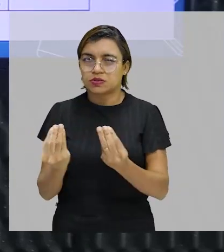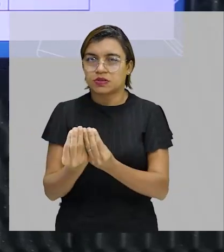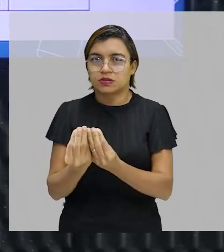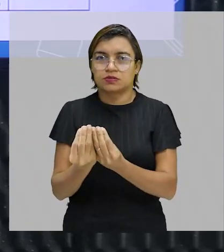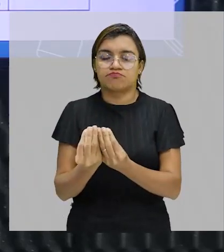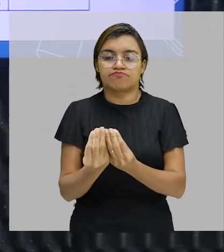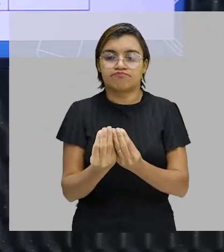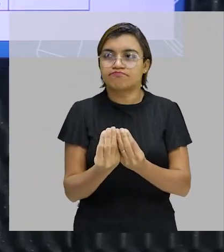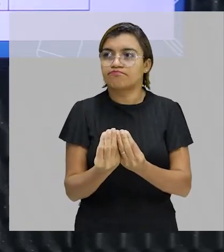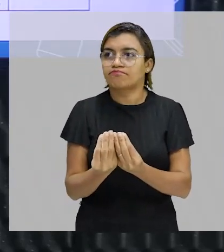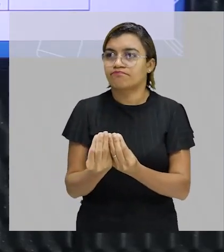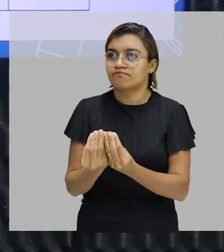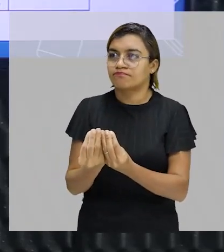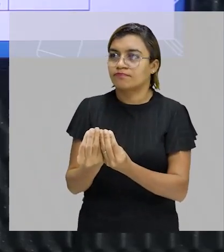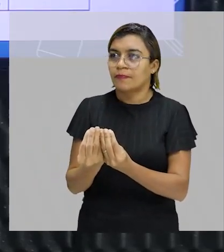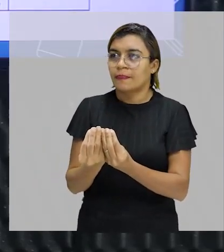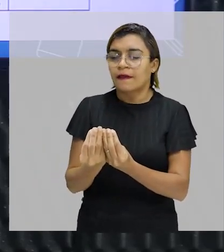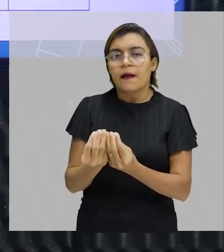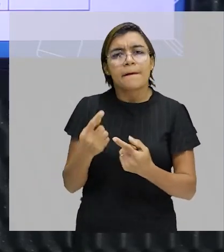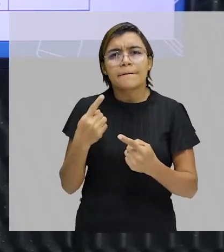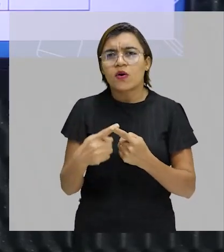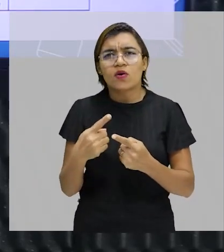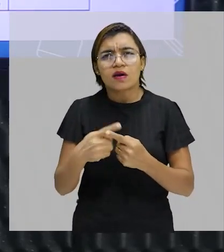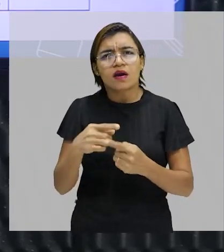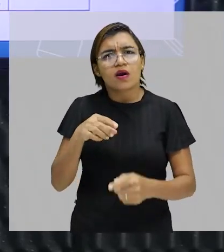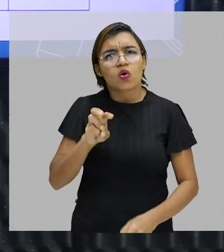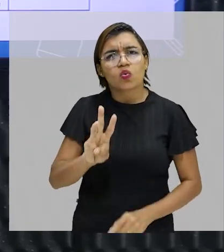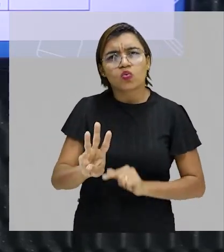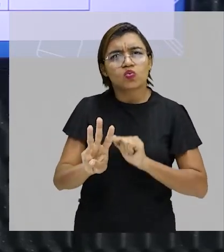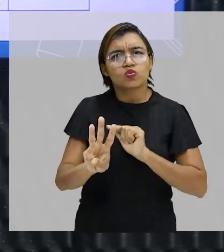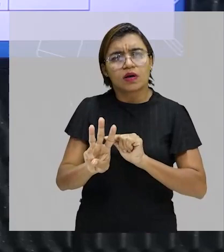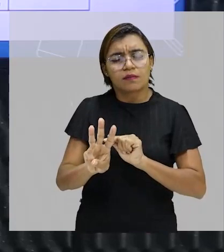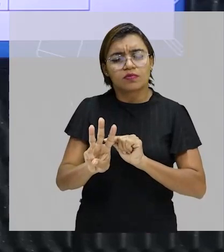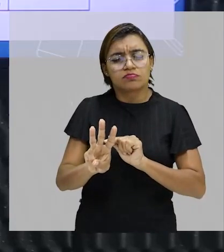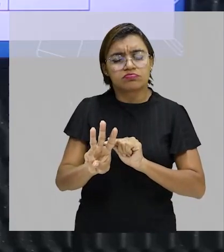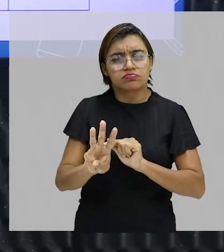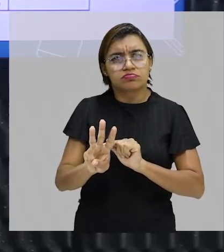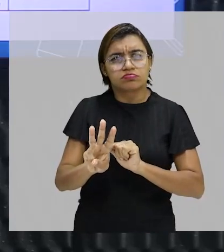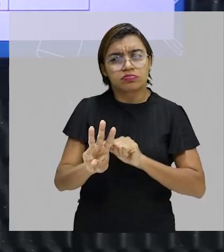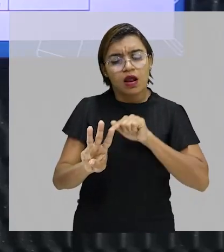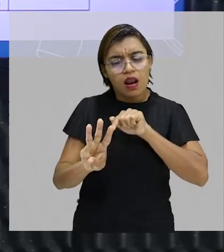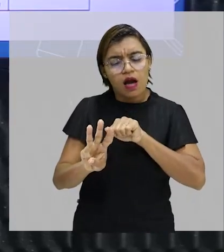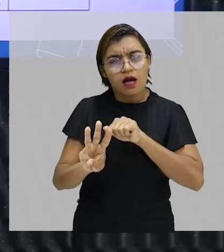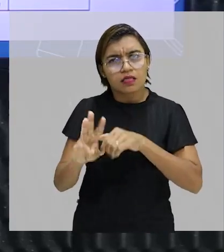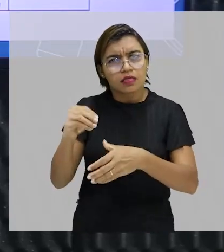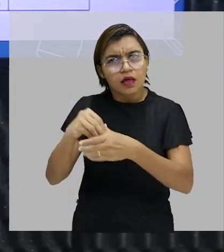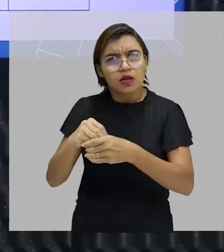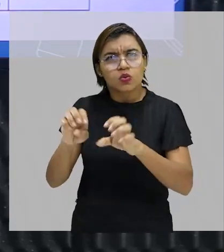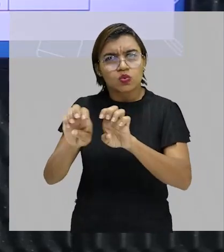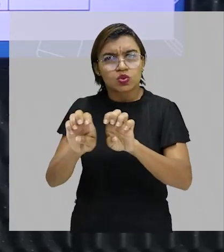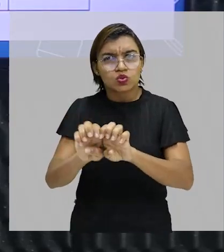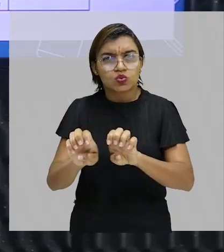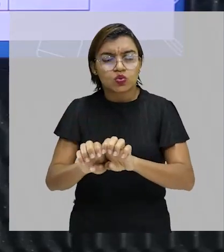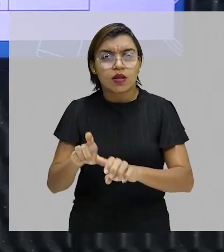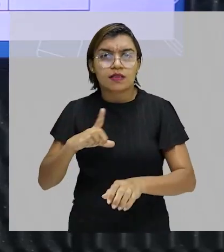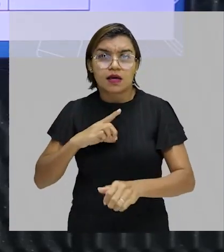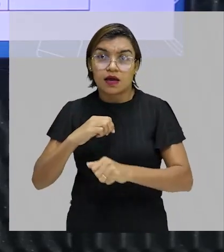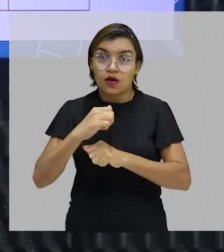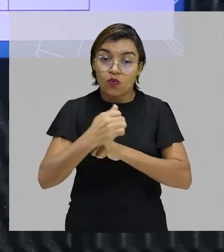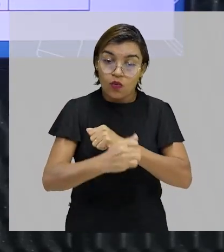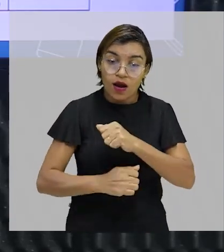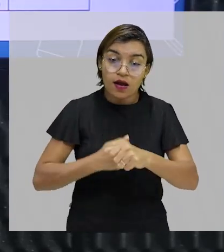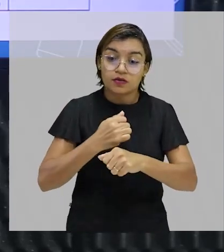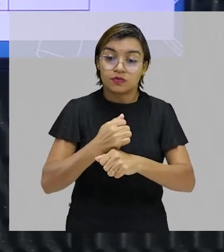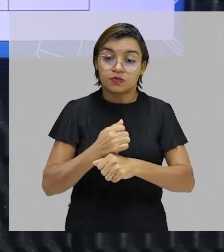Por que não apareceu o W, né? Porque o W, se você olhar a sua estrutura, eu vou ter o átomo de cloro,